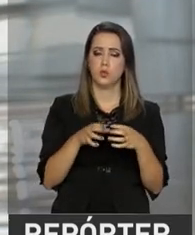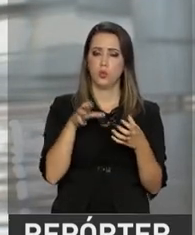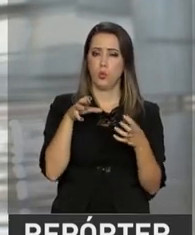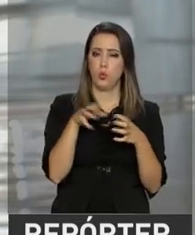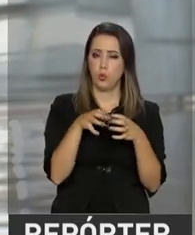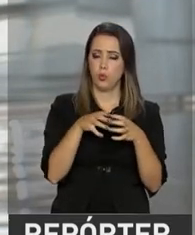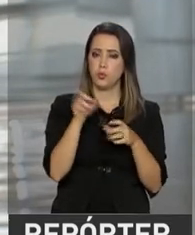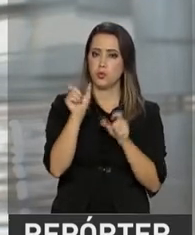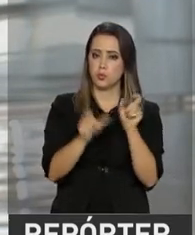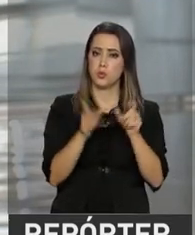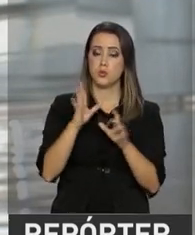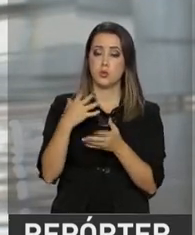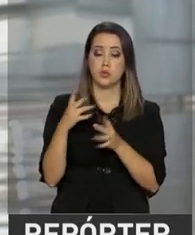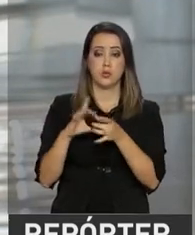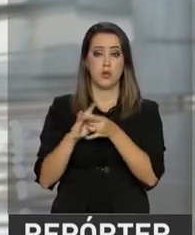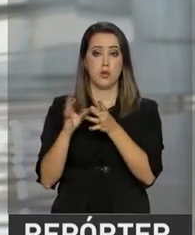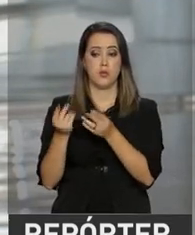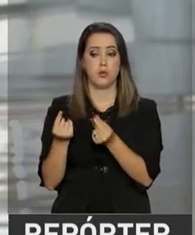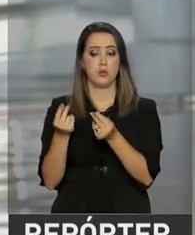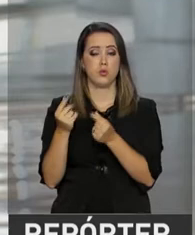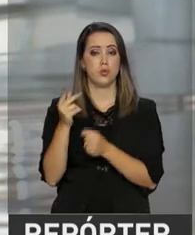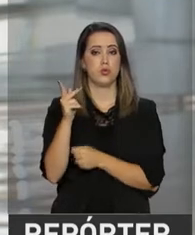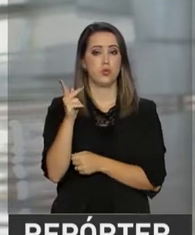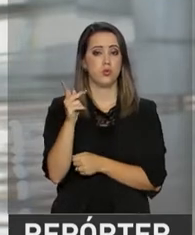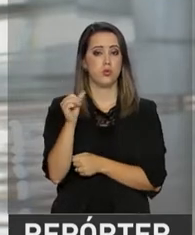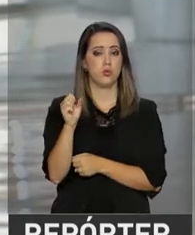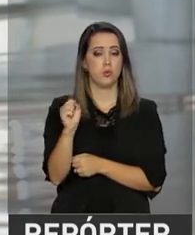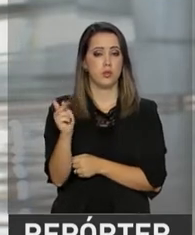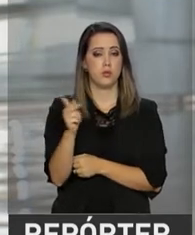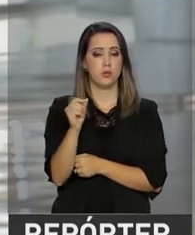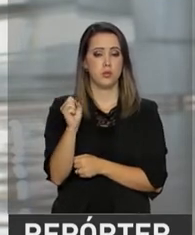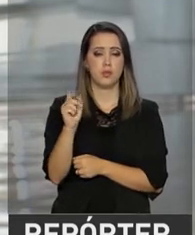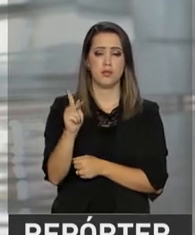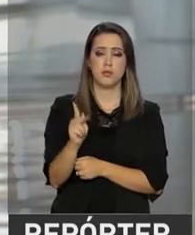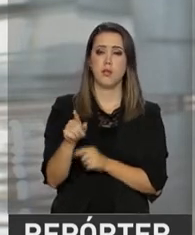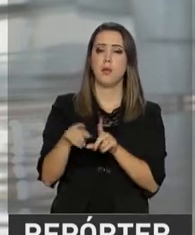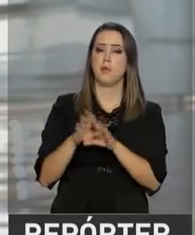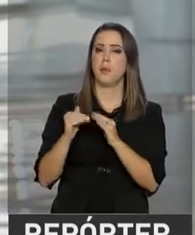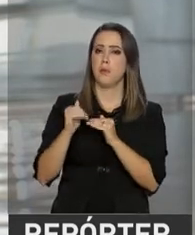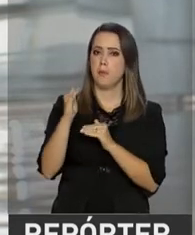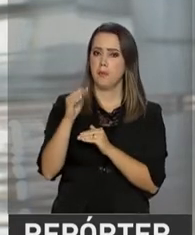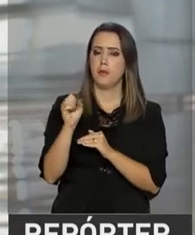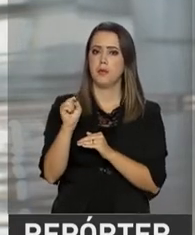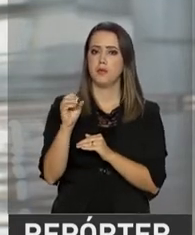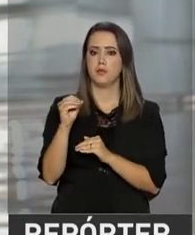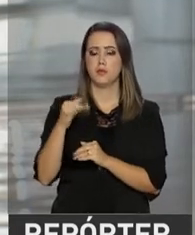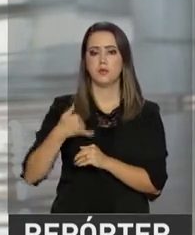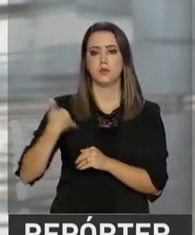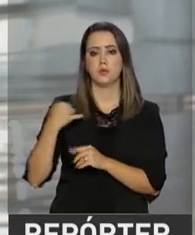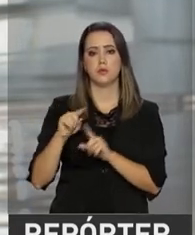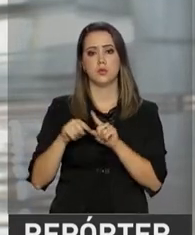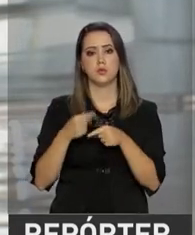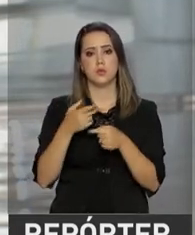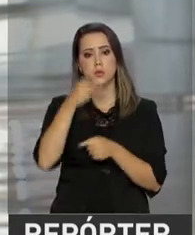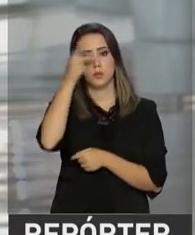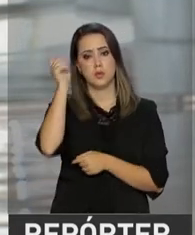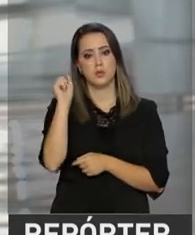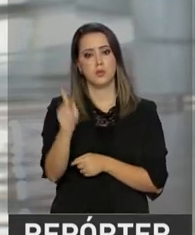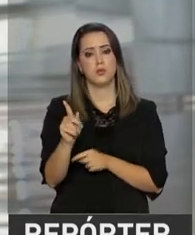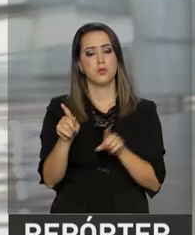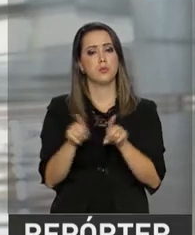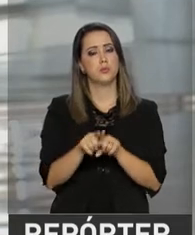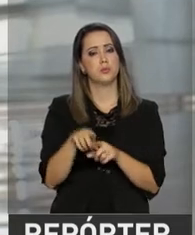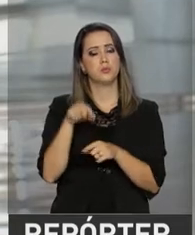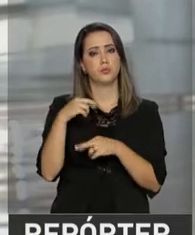já tiveram saques liberados aqueles com mais de 70 anos aposentados e de euros a retirada do dinheiro ainda está